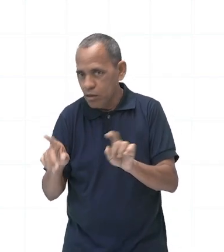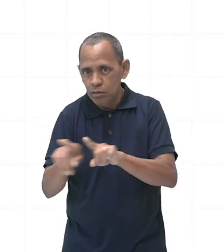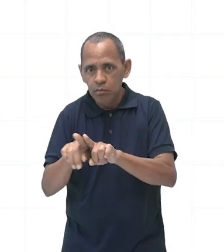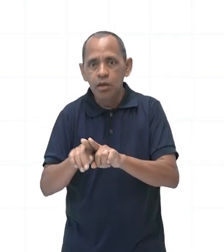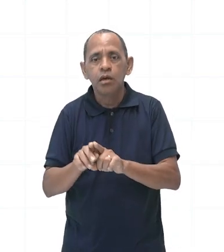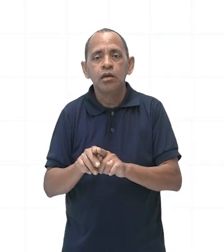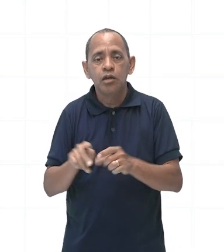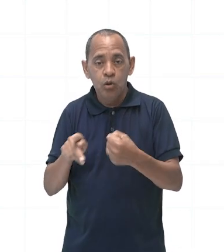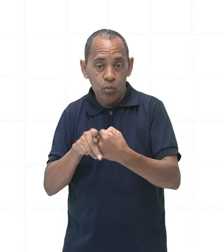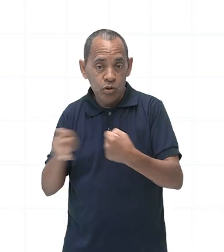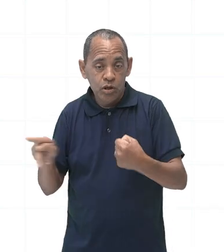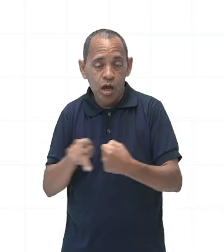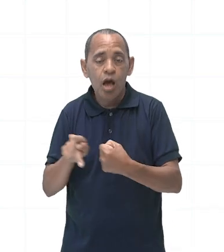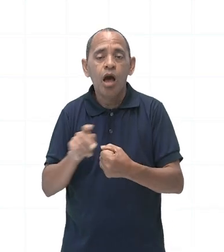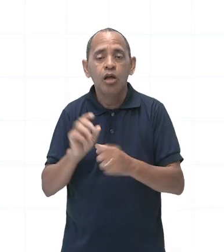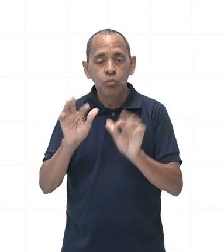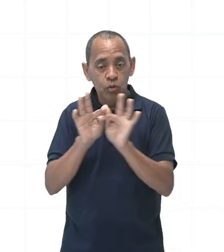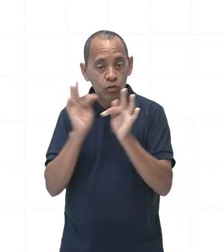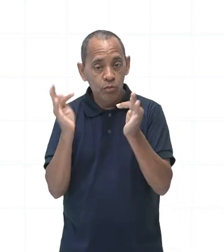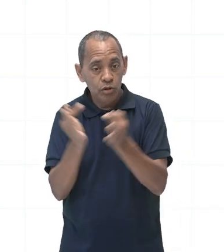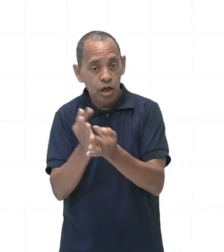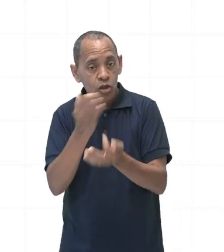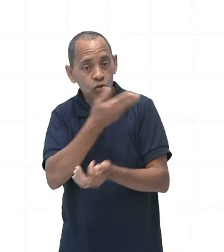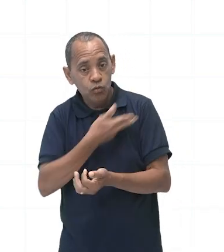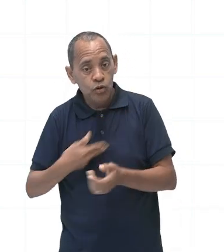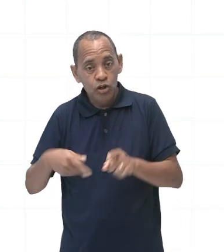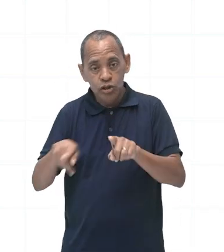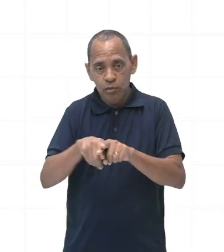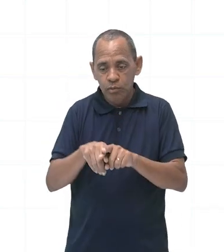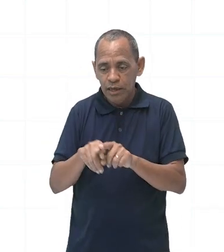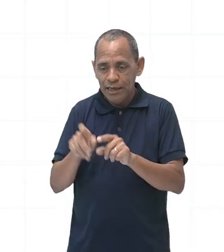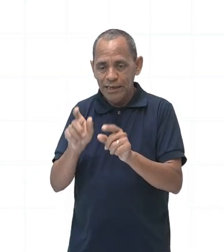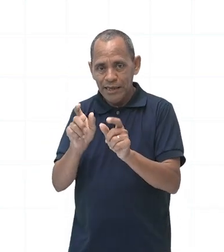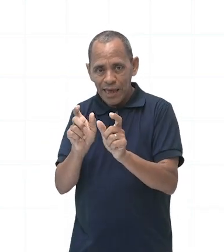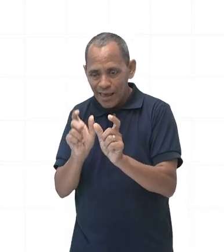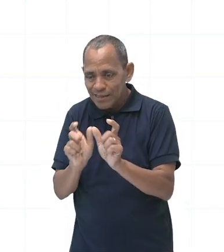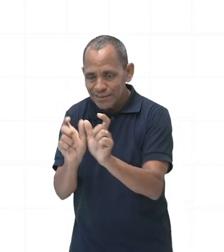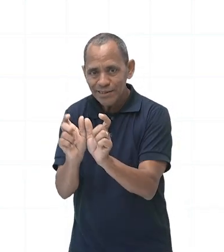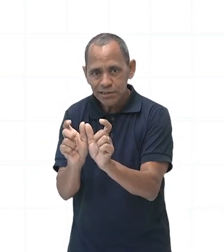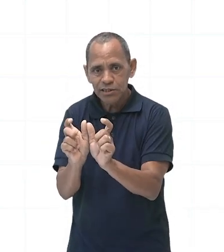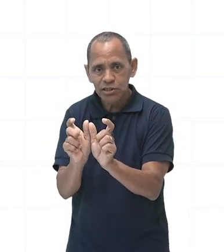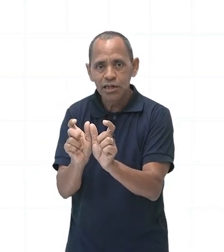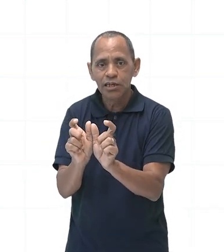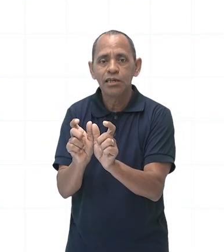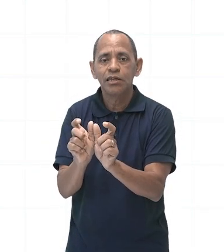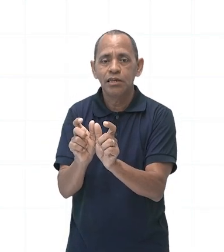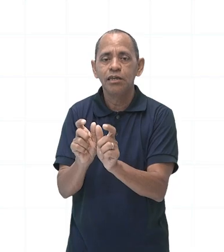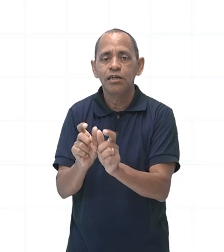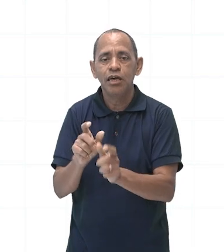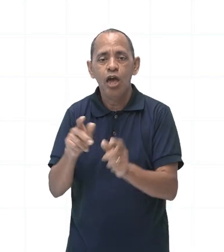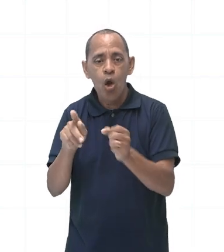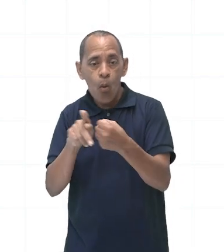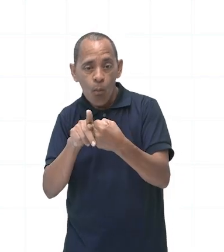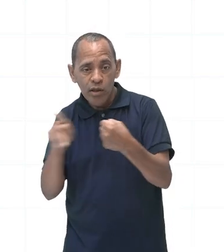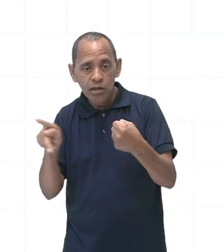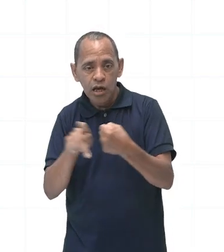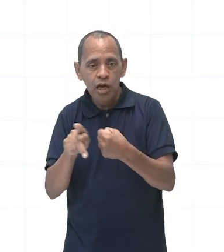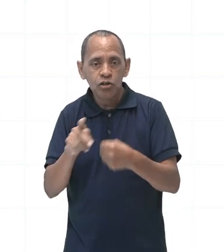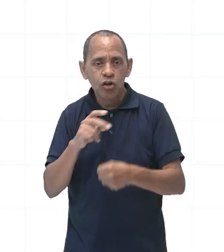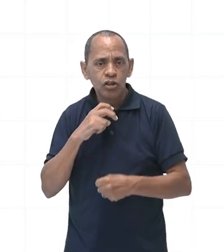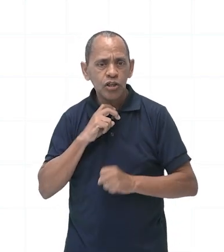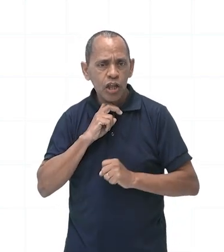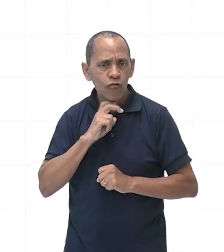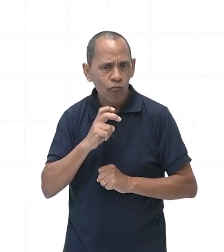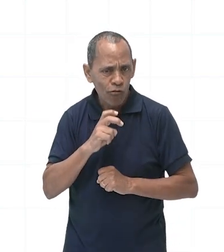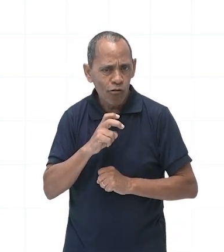restante, predicado, tá? São resguardados pelos familiares e pelo Estado, é o meu predicado. Aí agora vamos